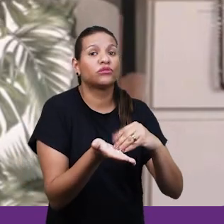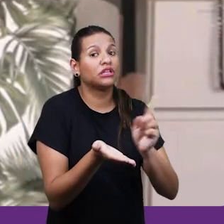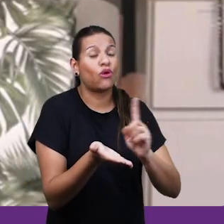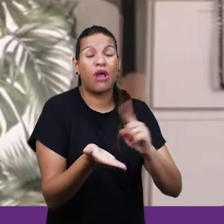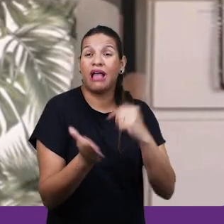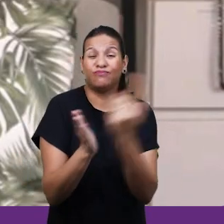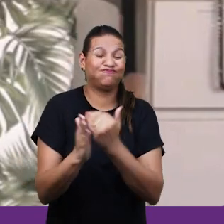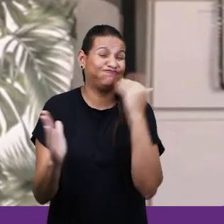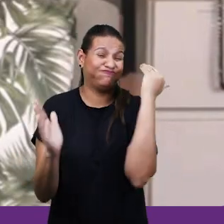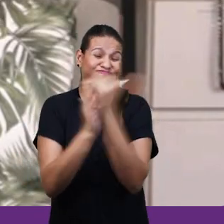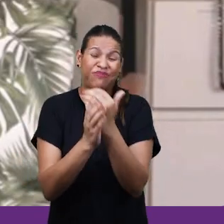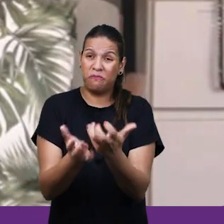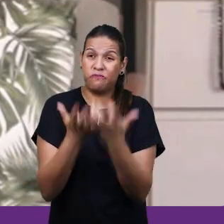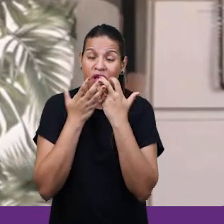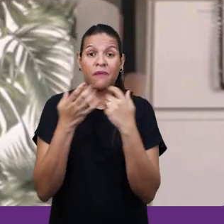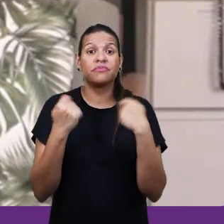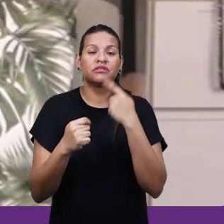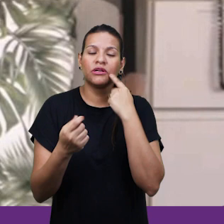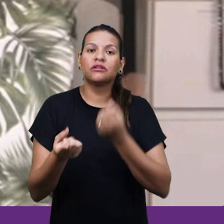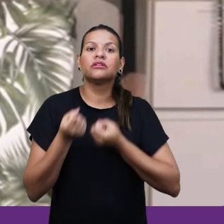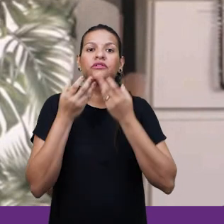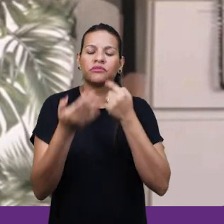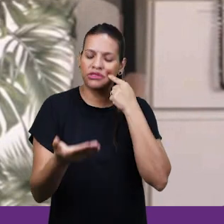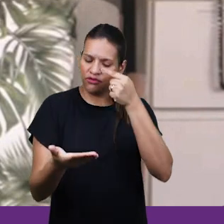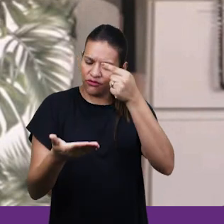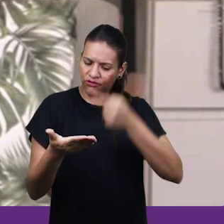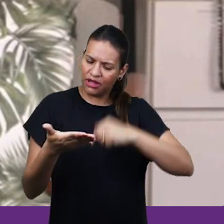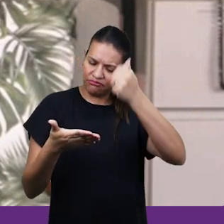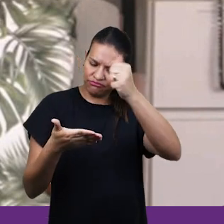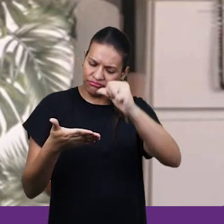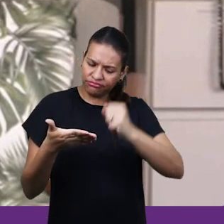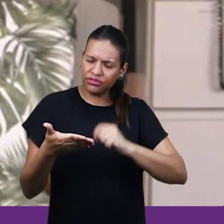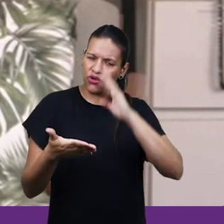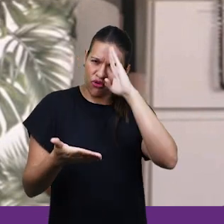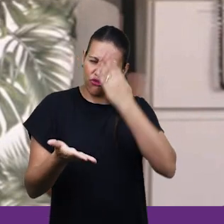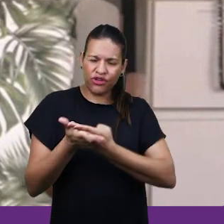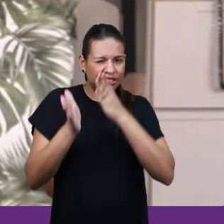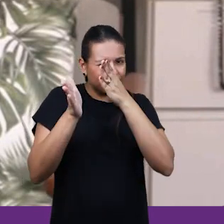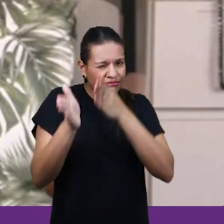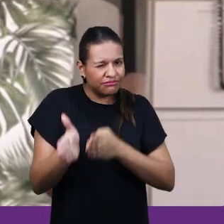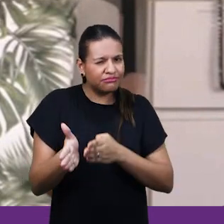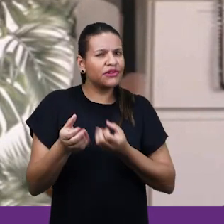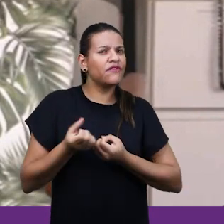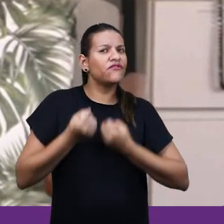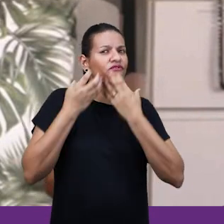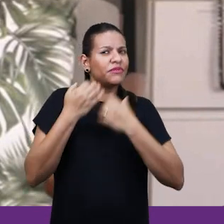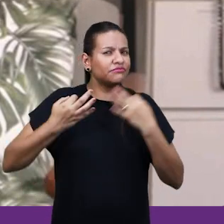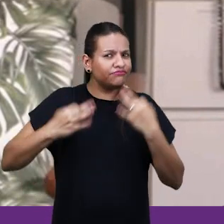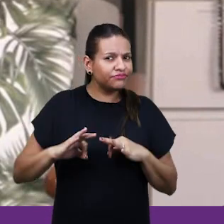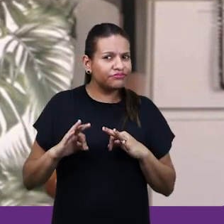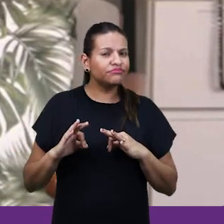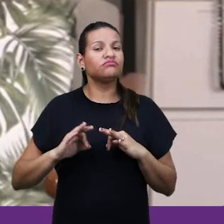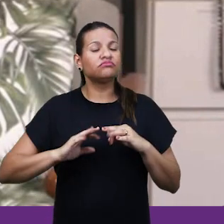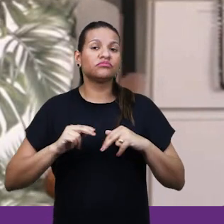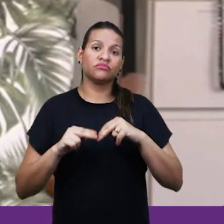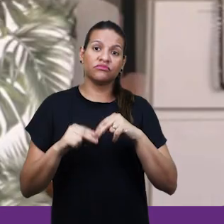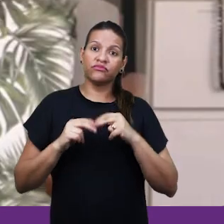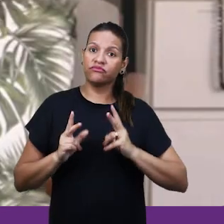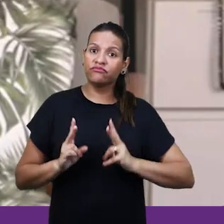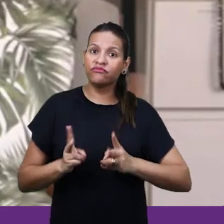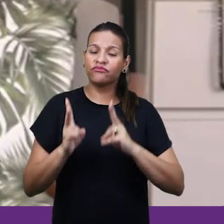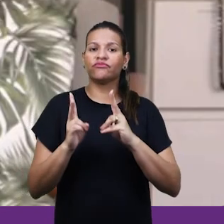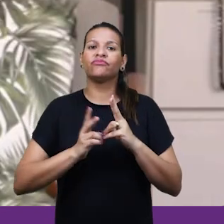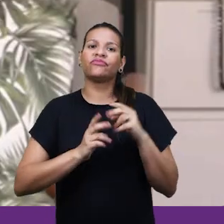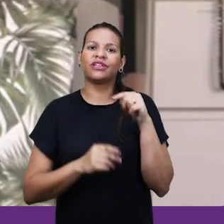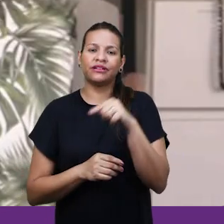de informação, em que ela precisa ser checada com a credibilidade, né, com a verificação dessas informações, né. Então, sempre isso ela